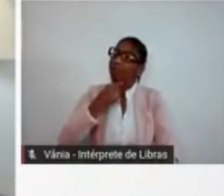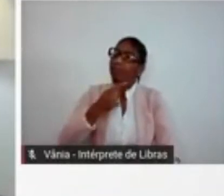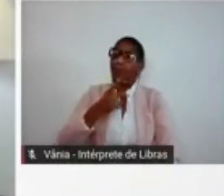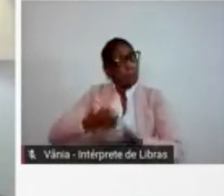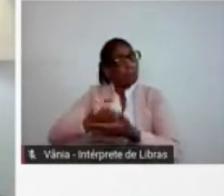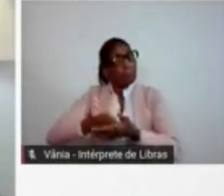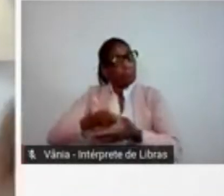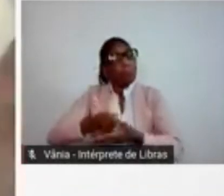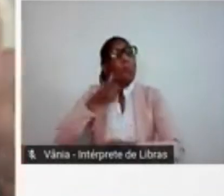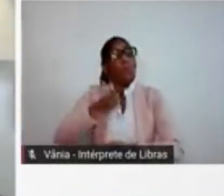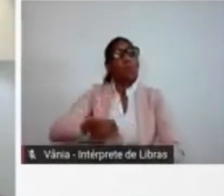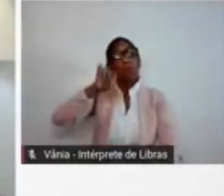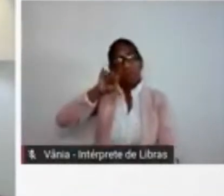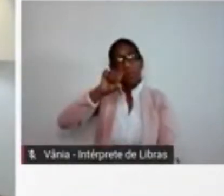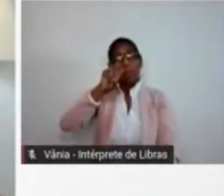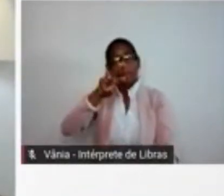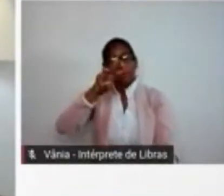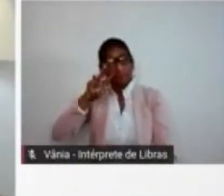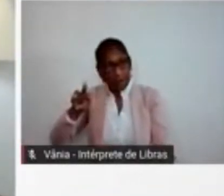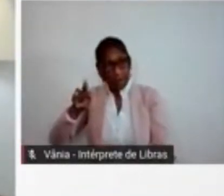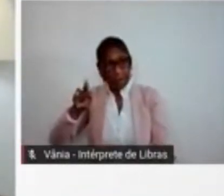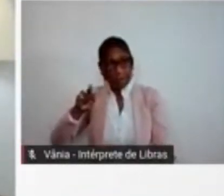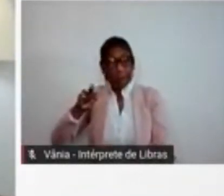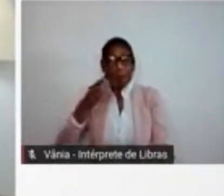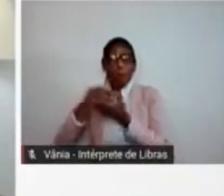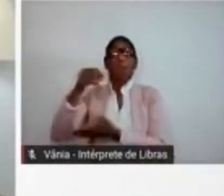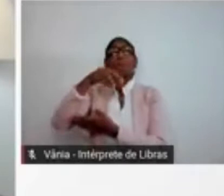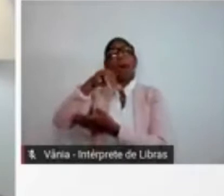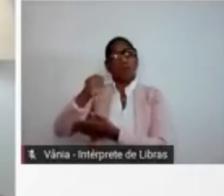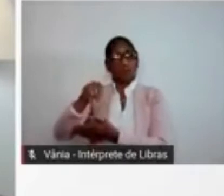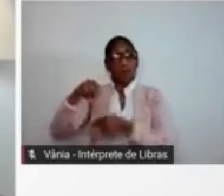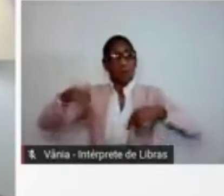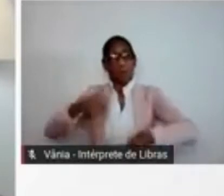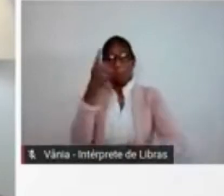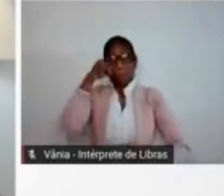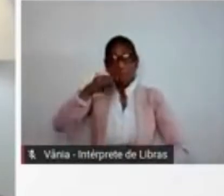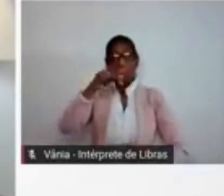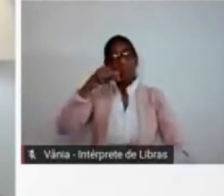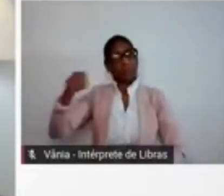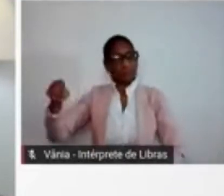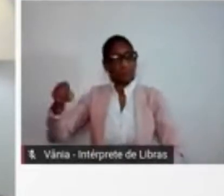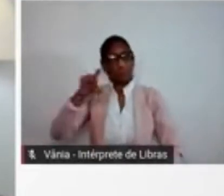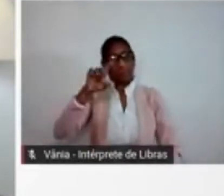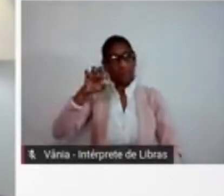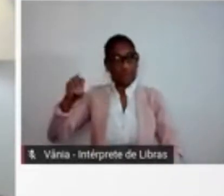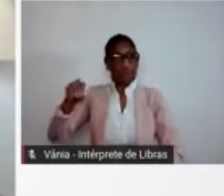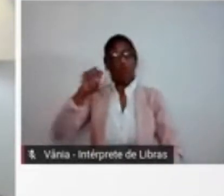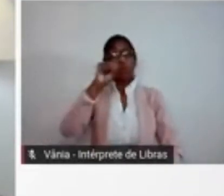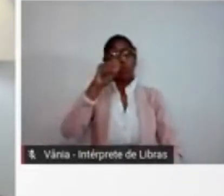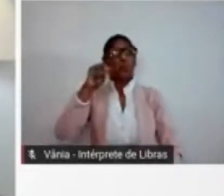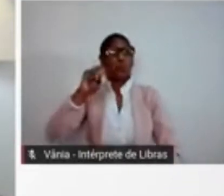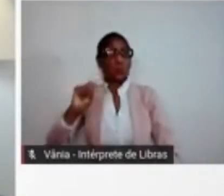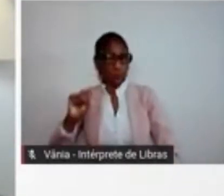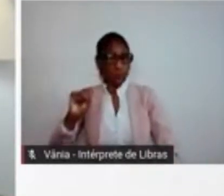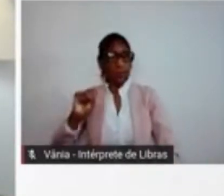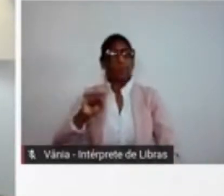ter 933 leitos lá em março, e já temos mais de 1.700 leitos de SUS,